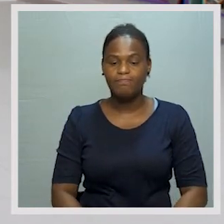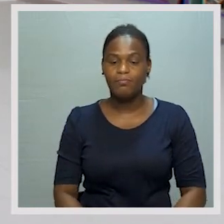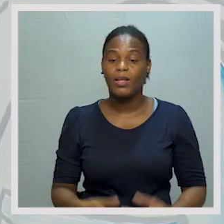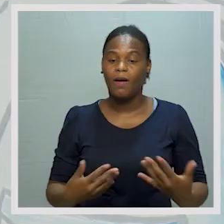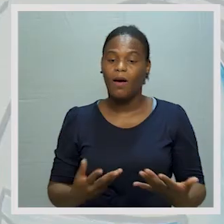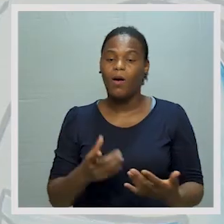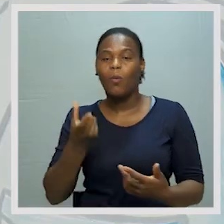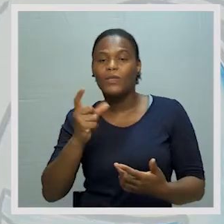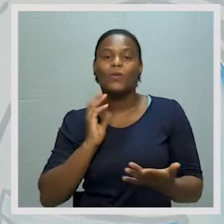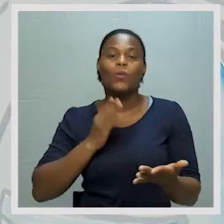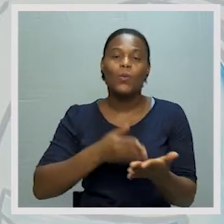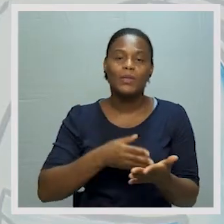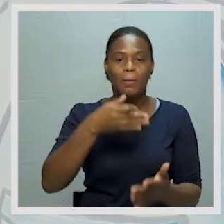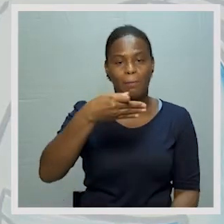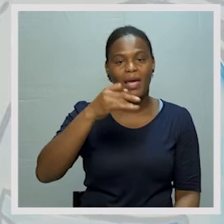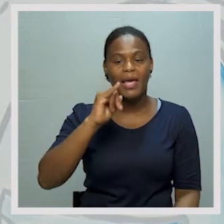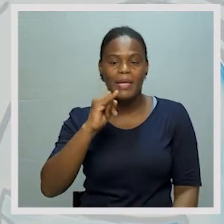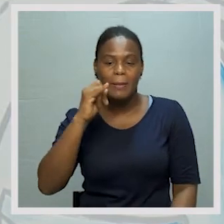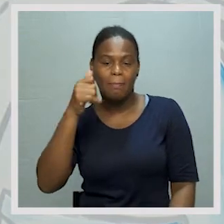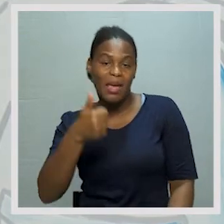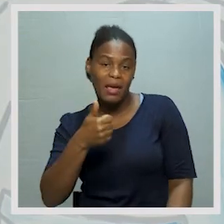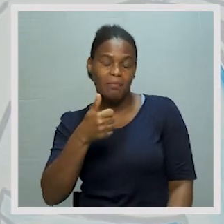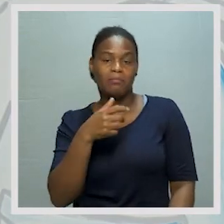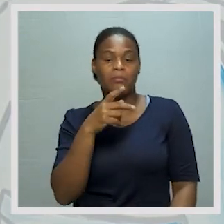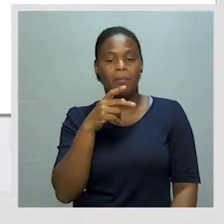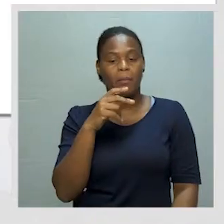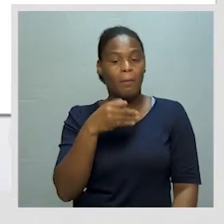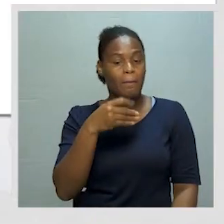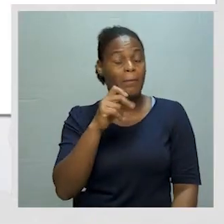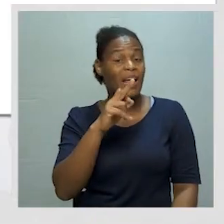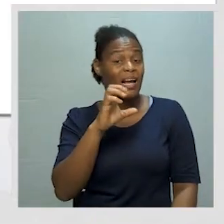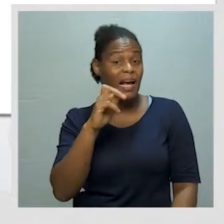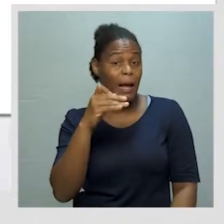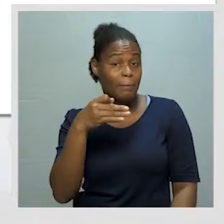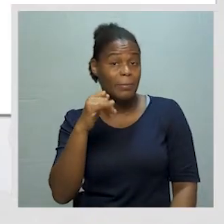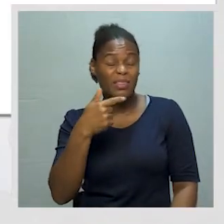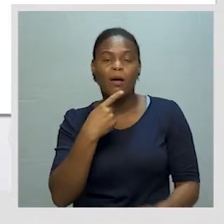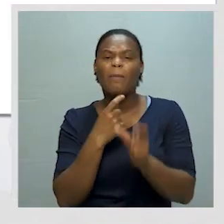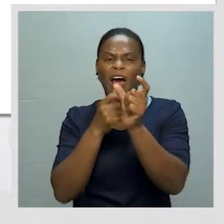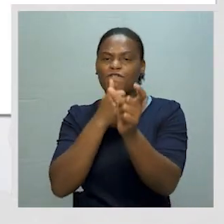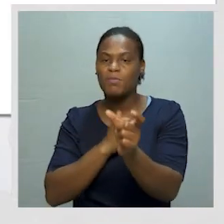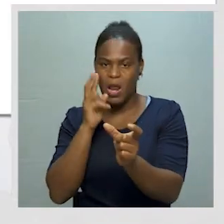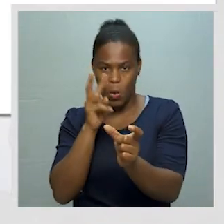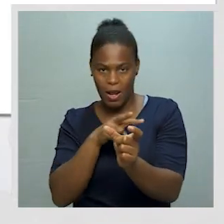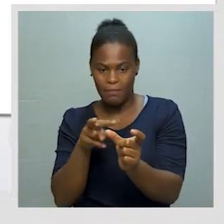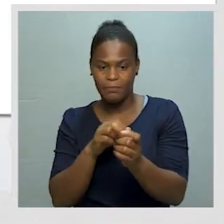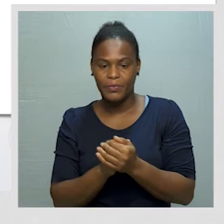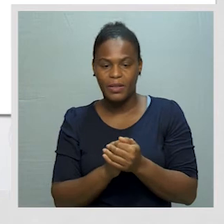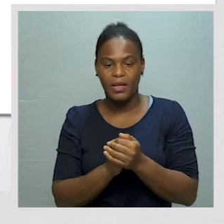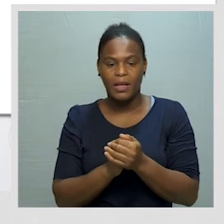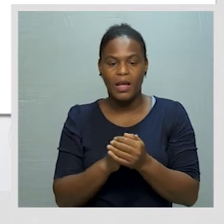E o último conceito é o PIB per capita, que é um indicador que nos diz, em média, o valor do